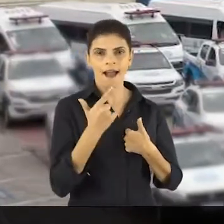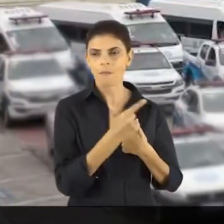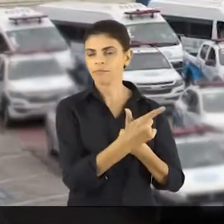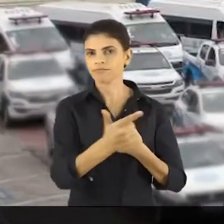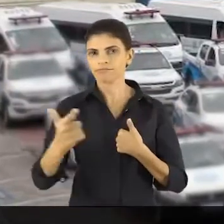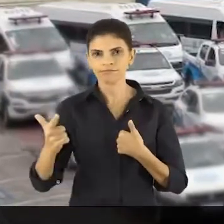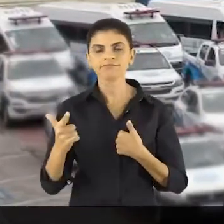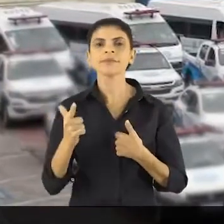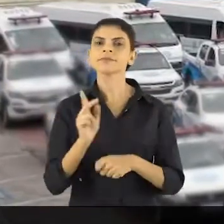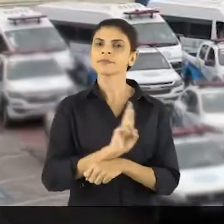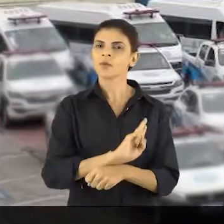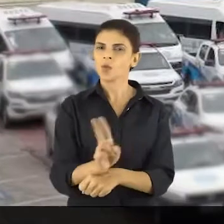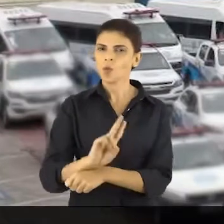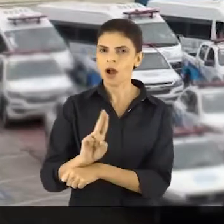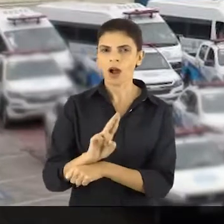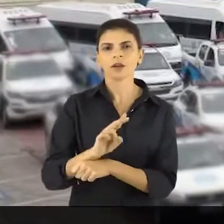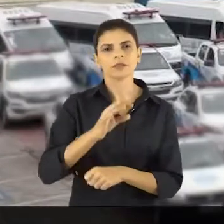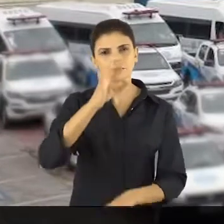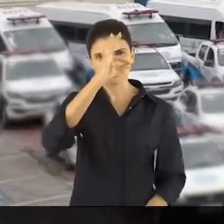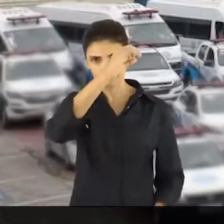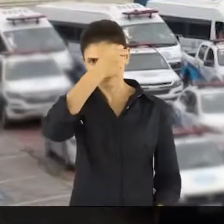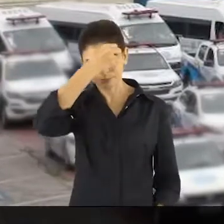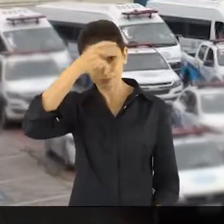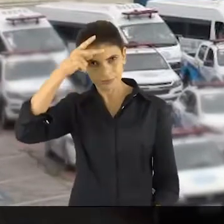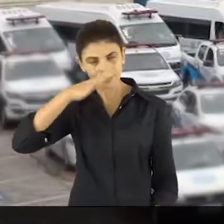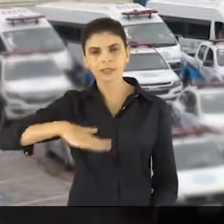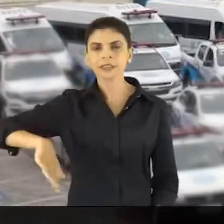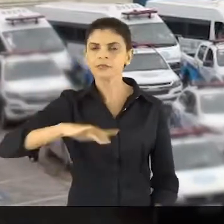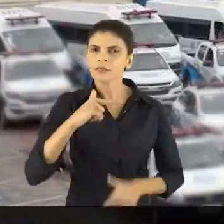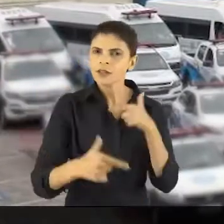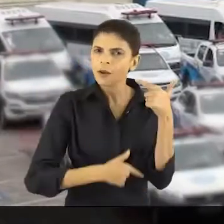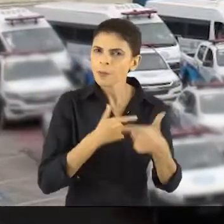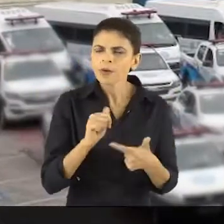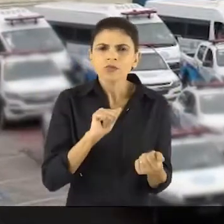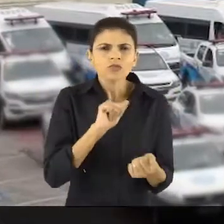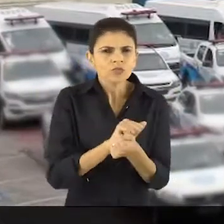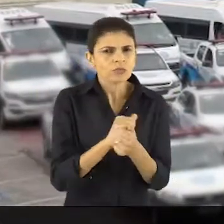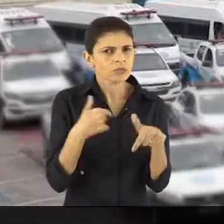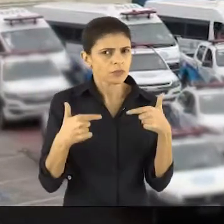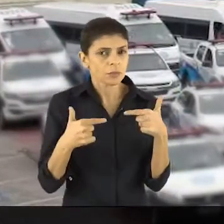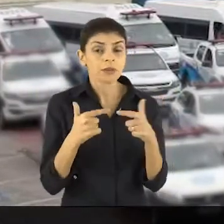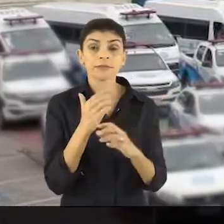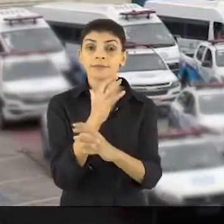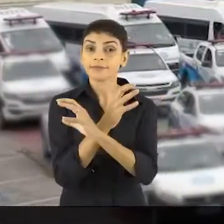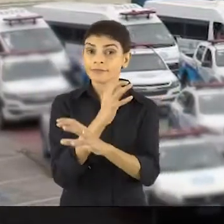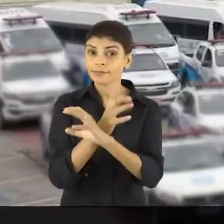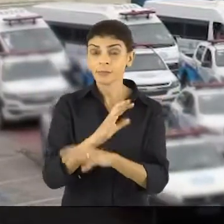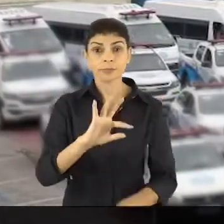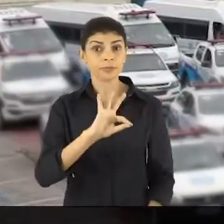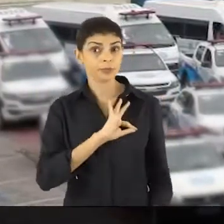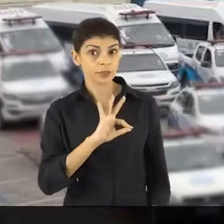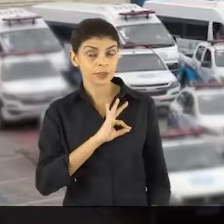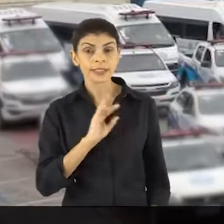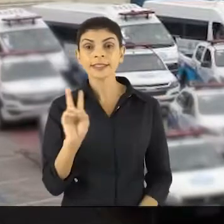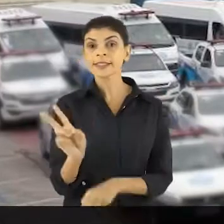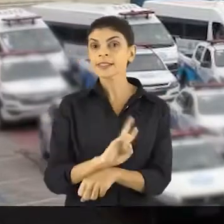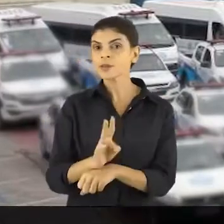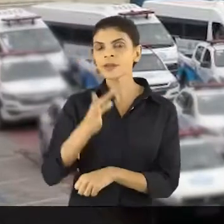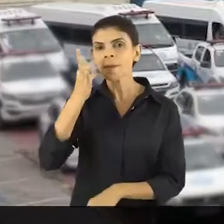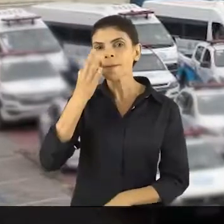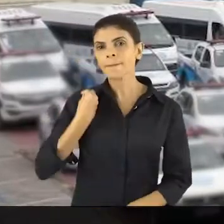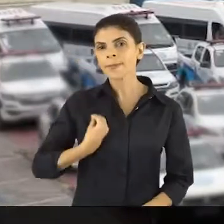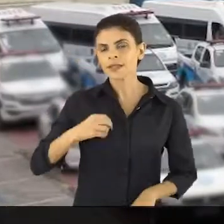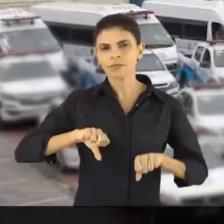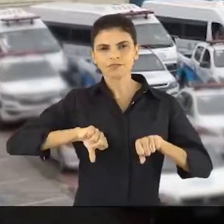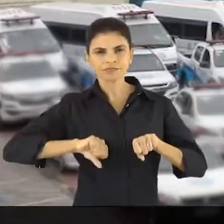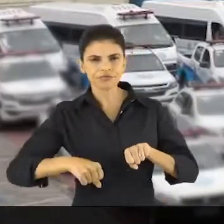Em primeiro lugar, é preciso armar a nossa guarda. Ela será valorizada e mais bem treinada. Vamos trabalhar junto com a Polícia Militar